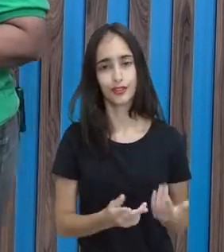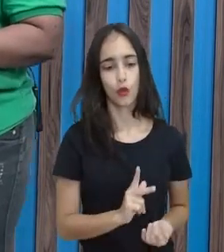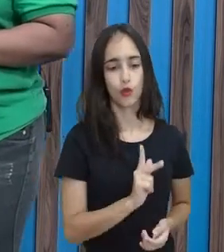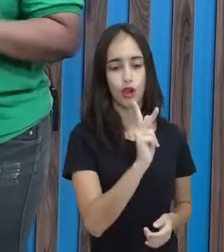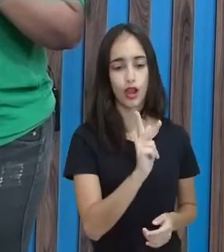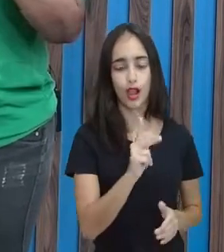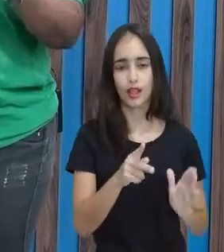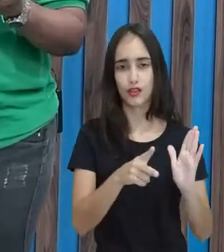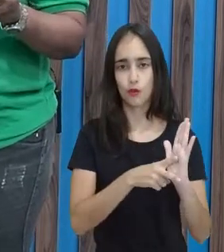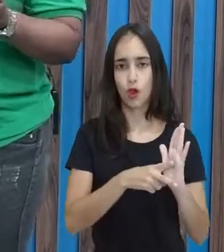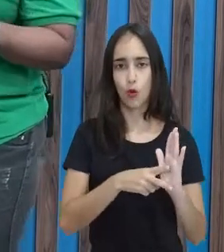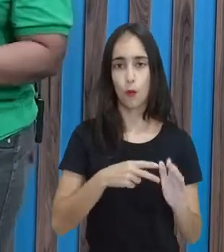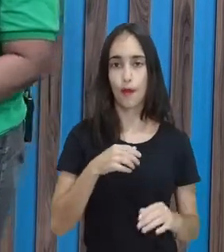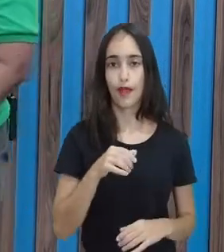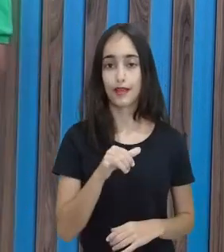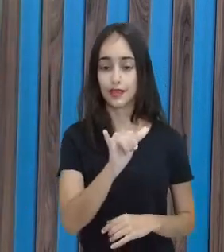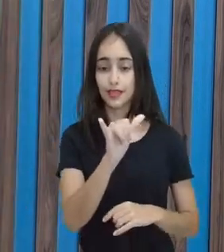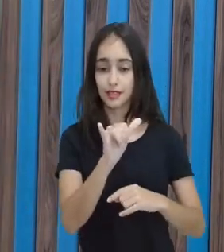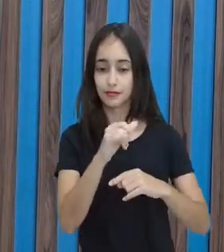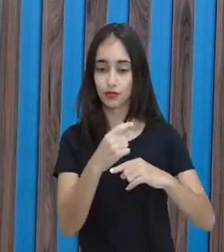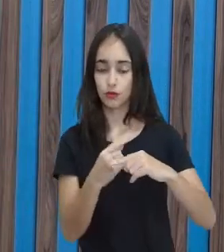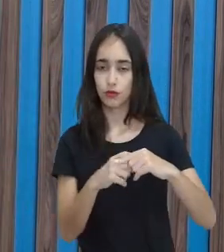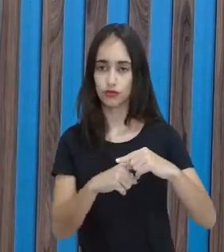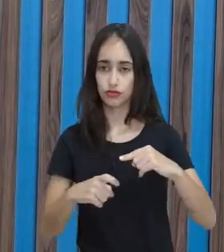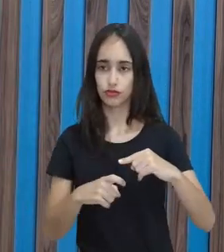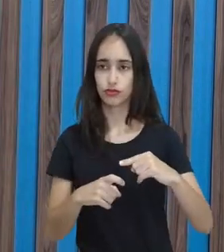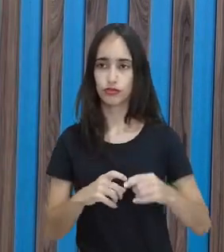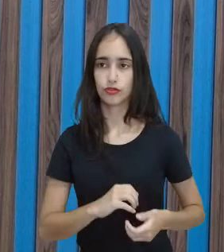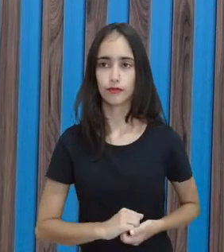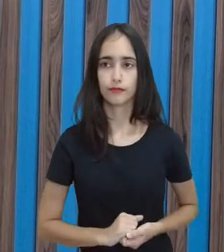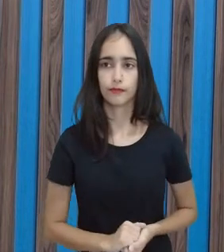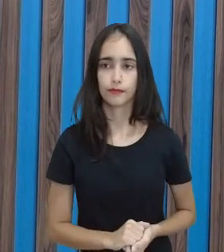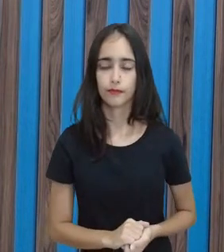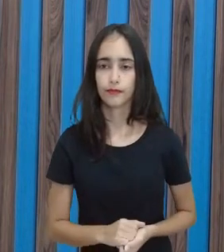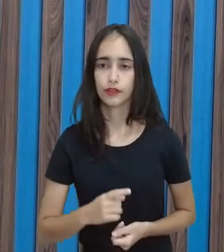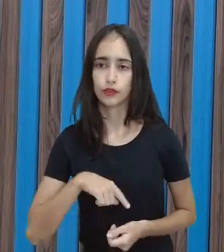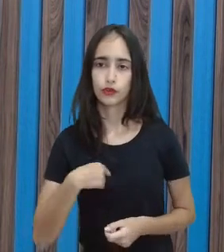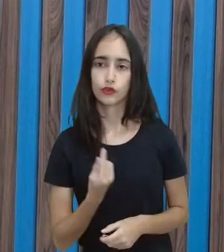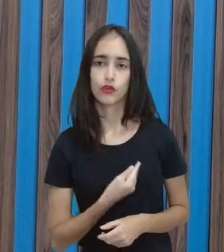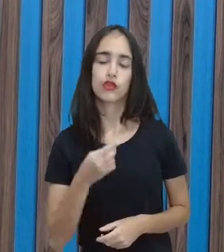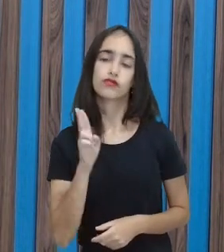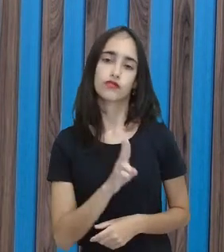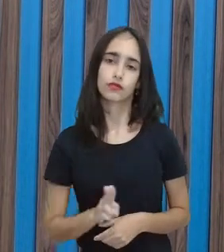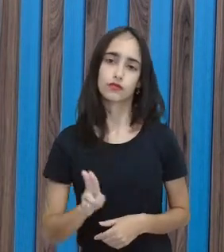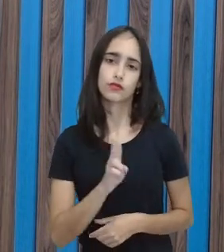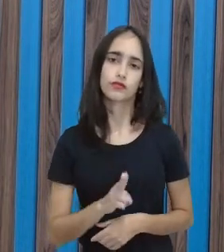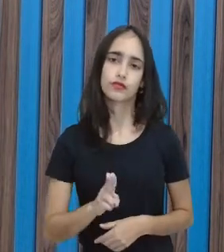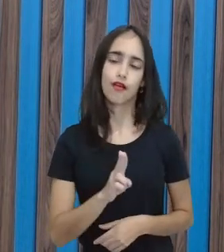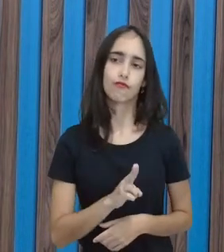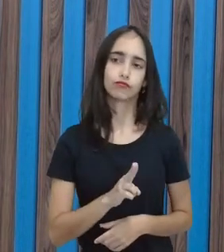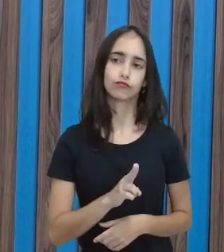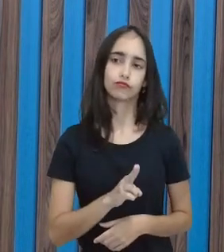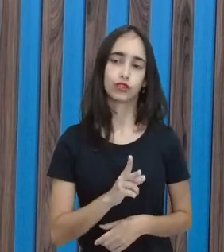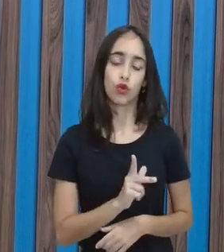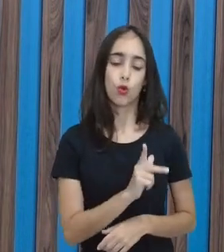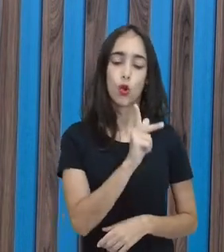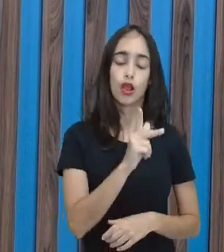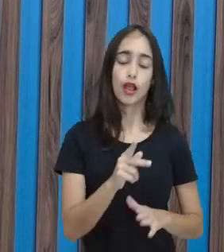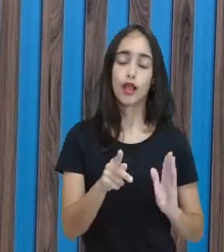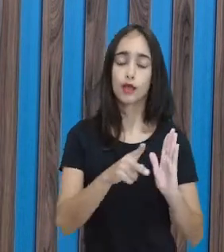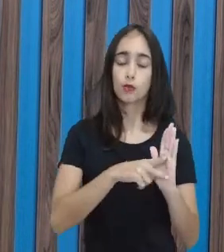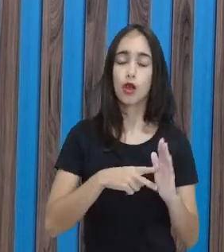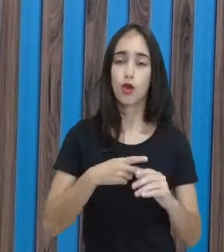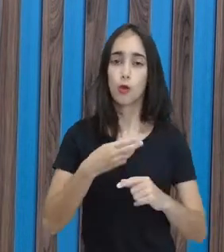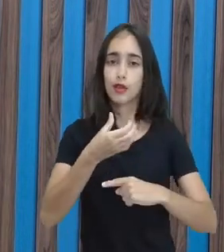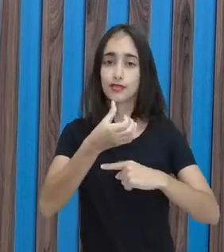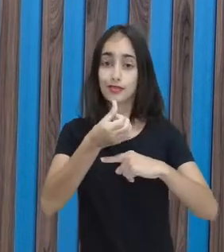x. Vamos utilizar, aqui, olha, o 6, que acabamos de achar.